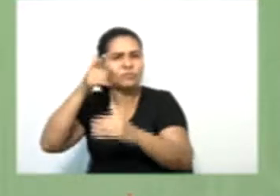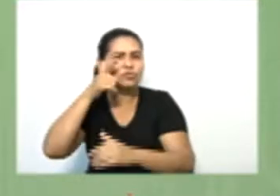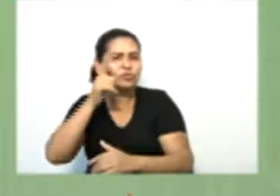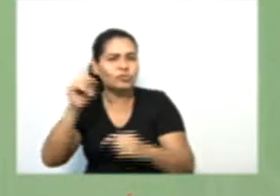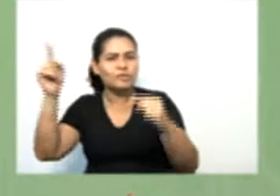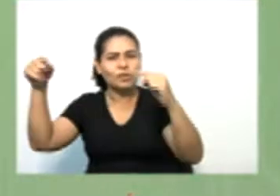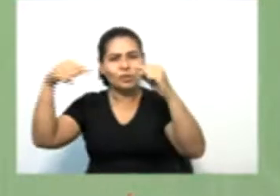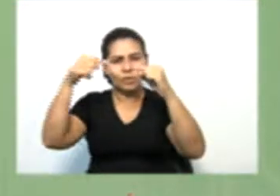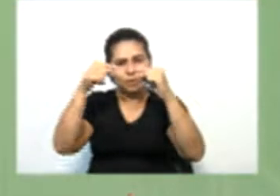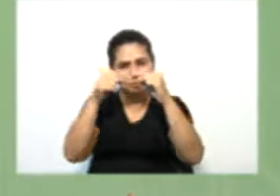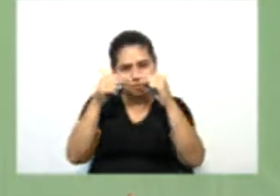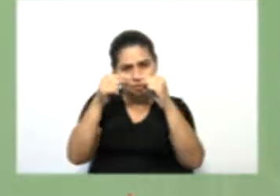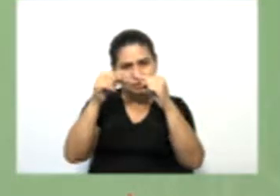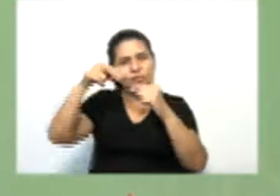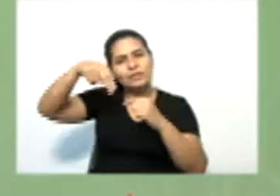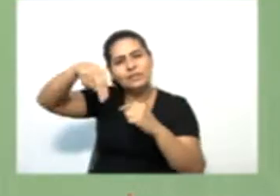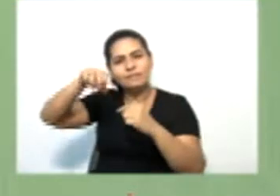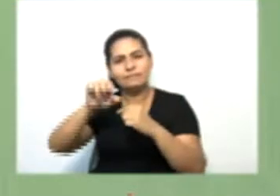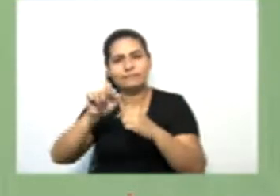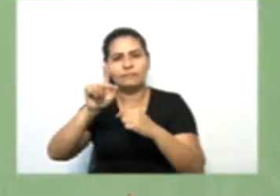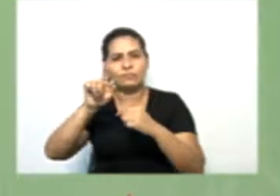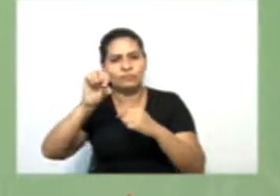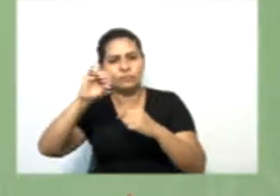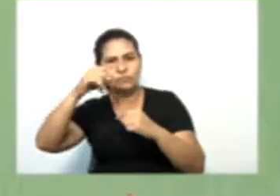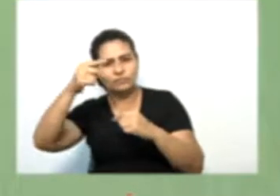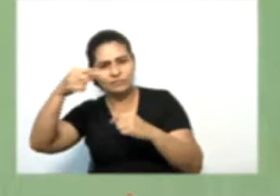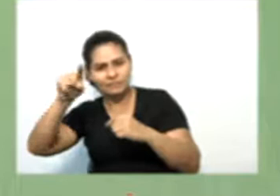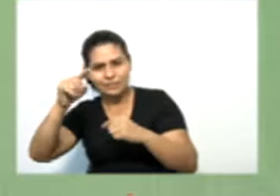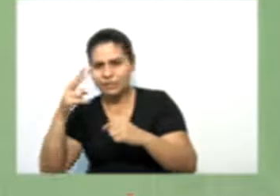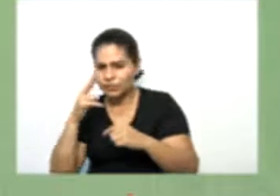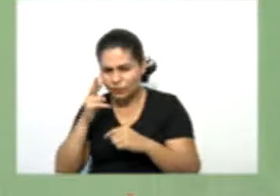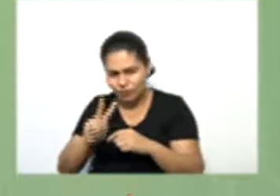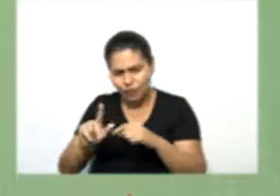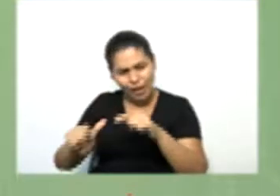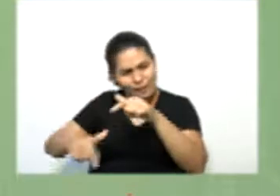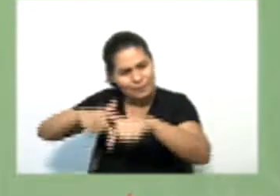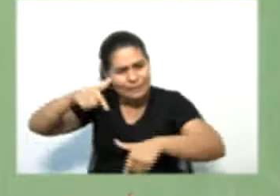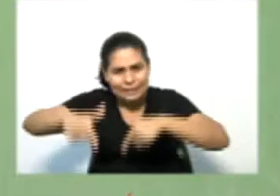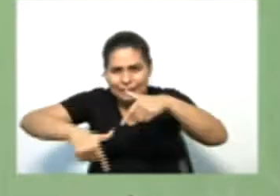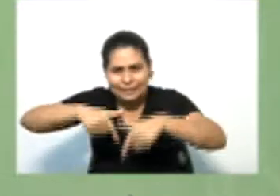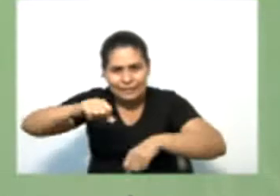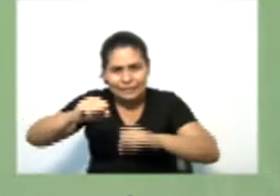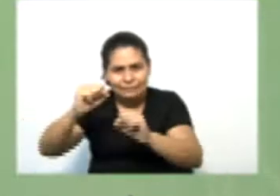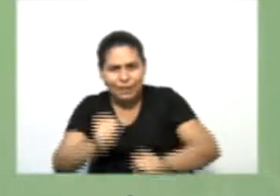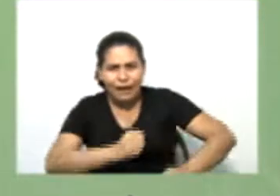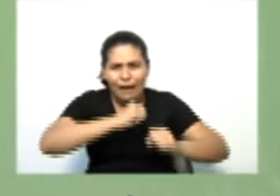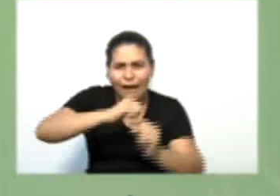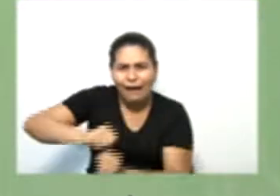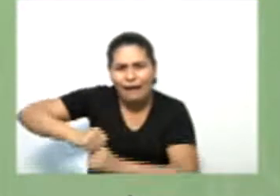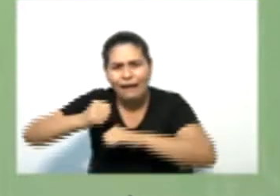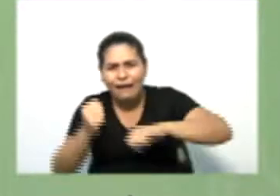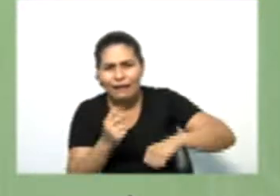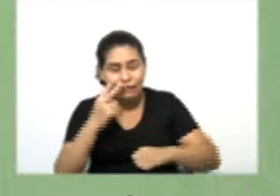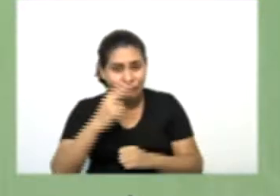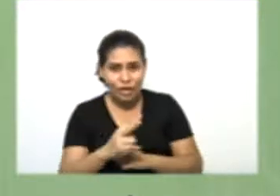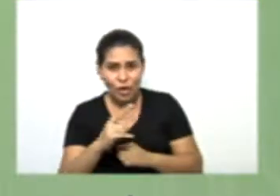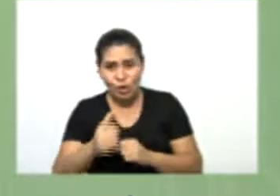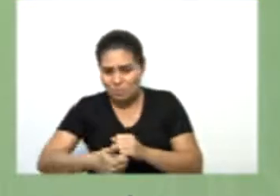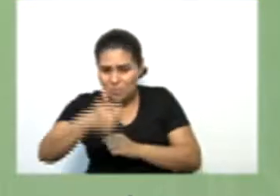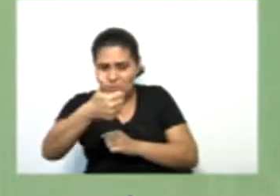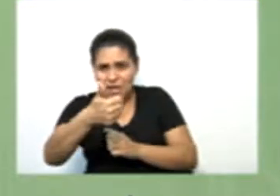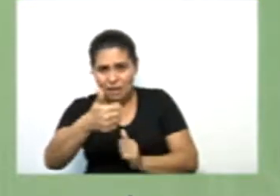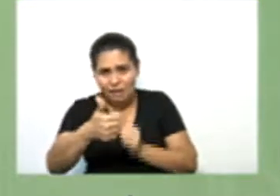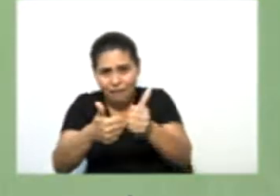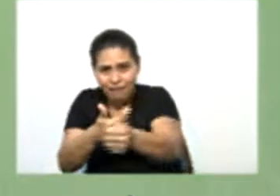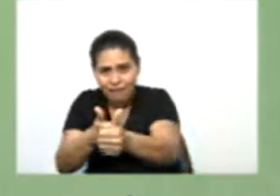boa negociação. Tá vendo aqui o pessoal trabalhando, né, para vencer a corredeira? Às vezes um passa no lugar do outro,